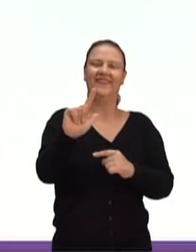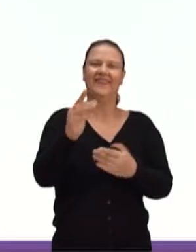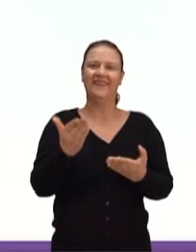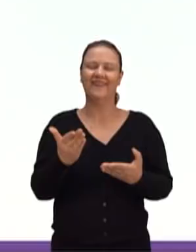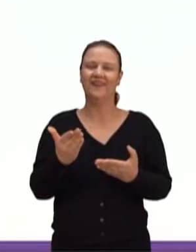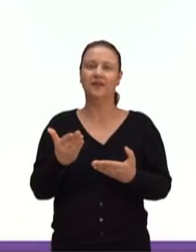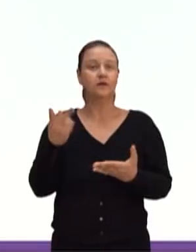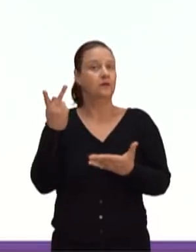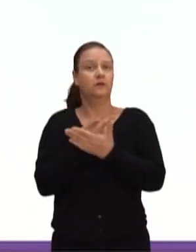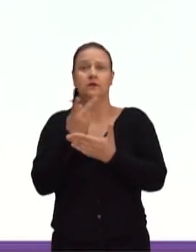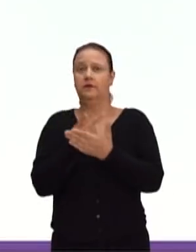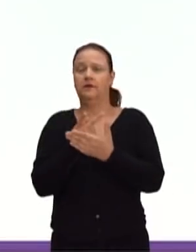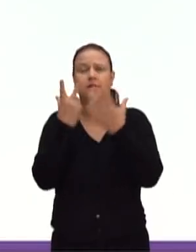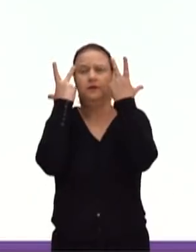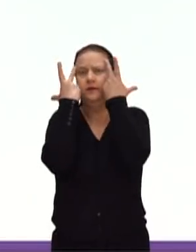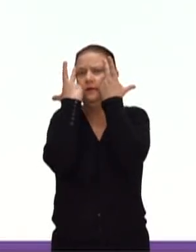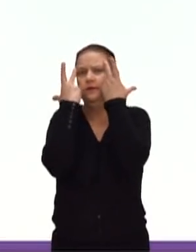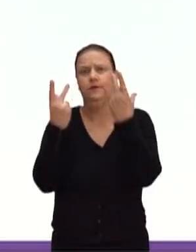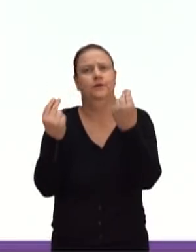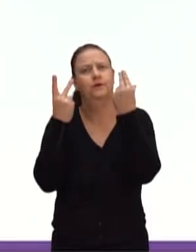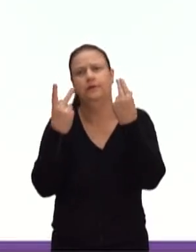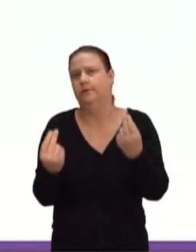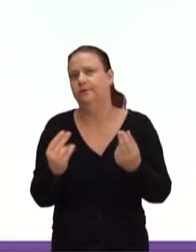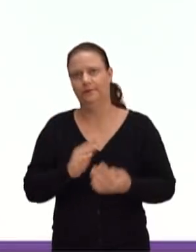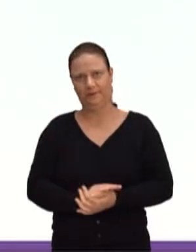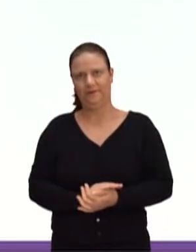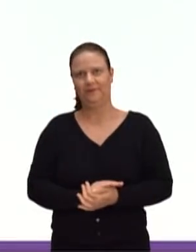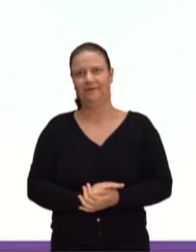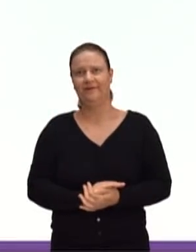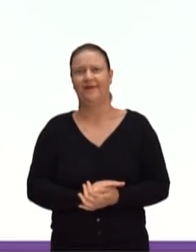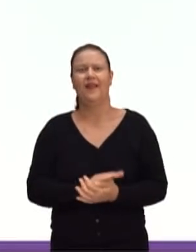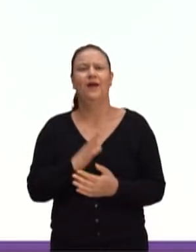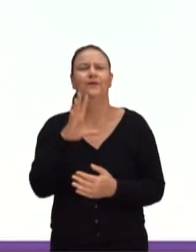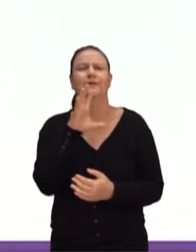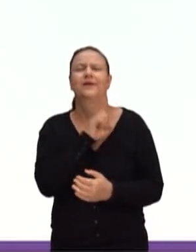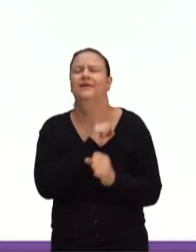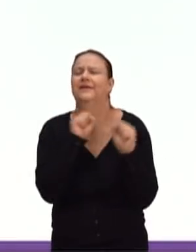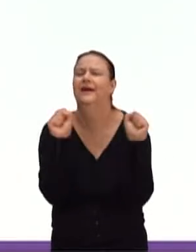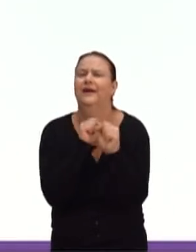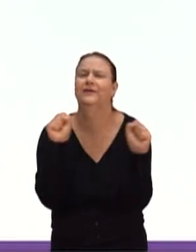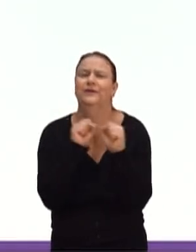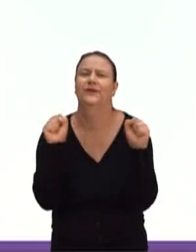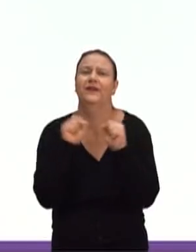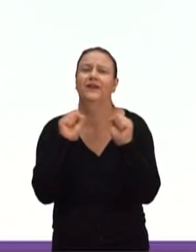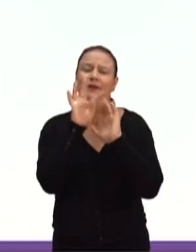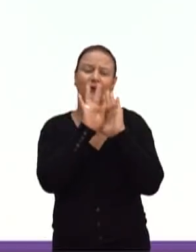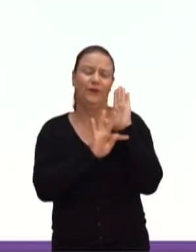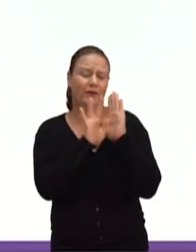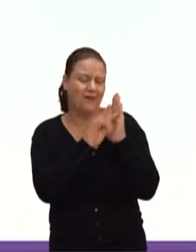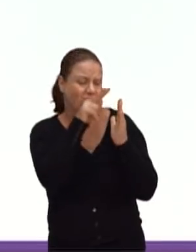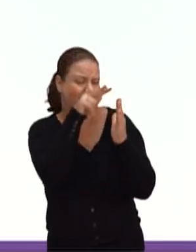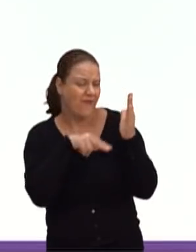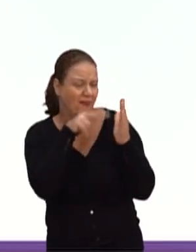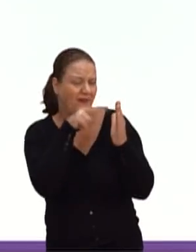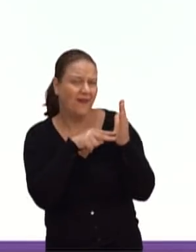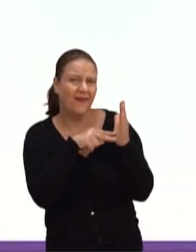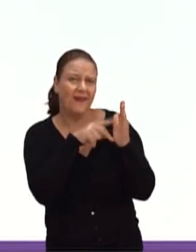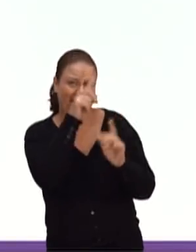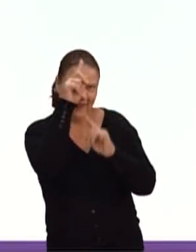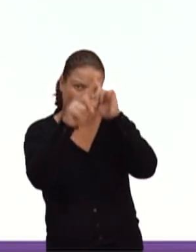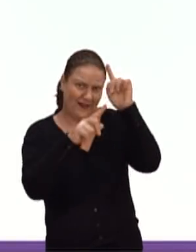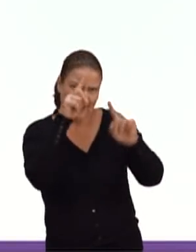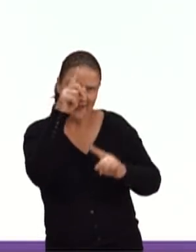de aprender. Estou lendo e adorando os textos que vocês enviaram. Vejo muita criatividade, por isso sinto que vem aí